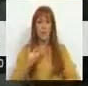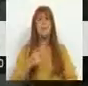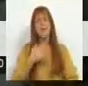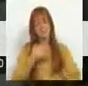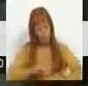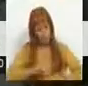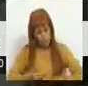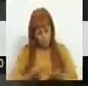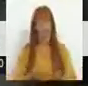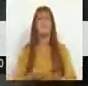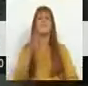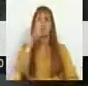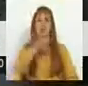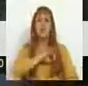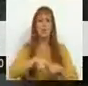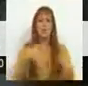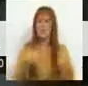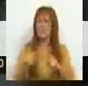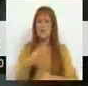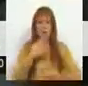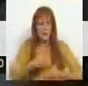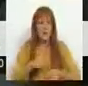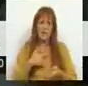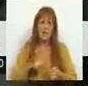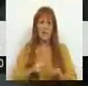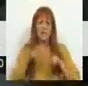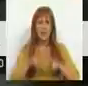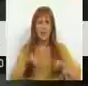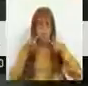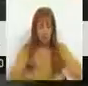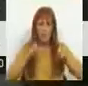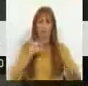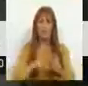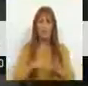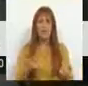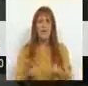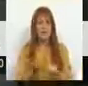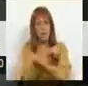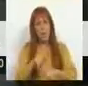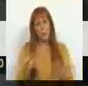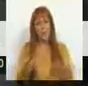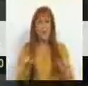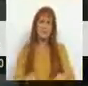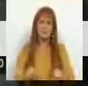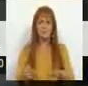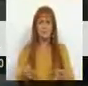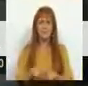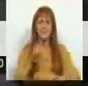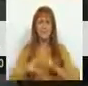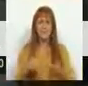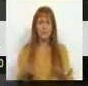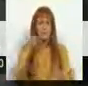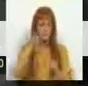de boa-fé. E se os senhores deputados estiverem de boa-fé e quiserem também a descoberta de verdade, com certeza que não vão objetar